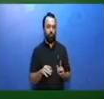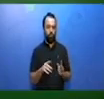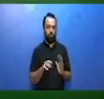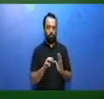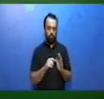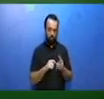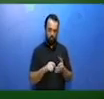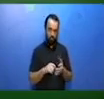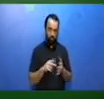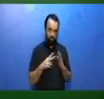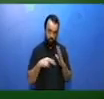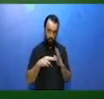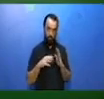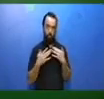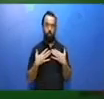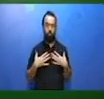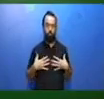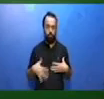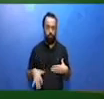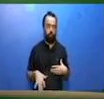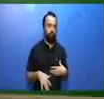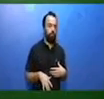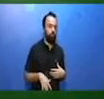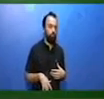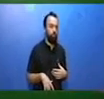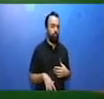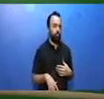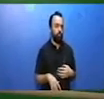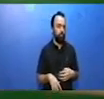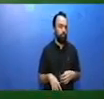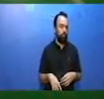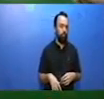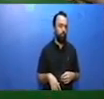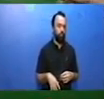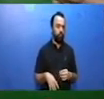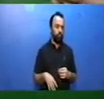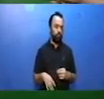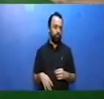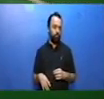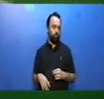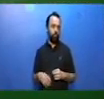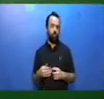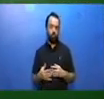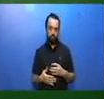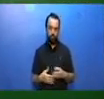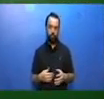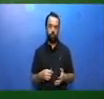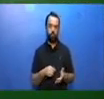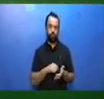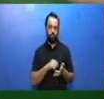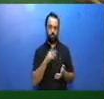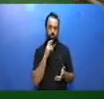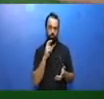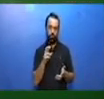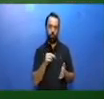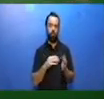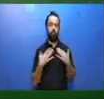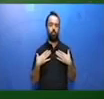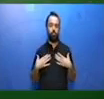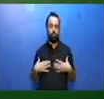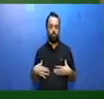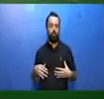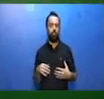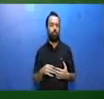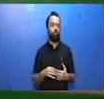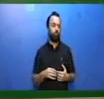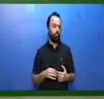calma, tá? É um texto interessante, é uma historinha gostosa de ler, tá? E depois faça com calma. É a atividade 3